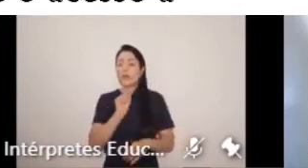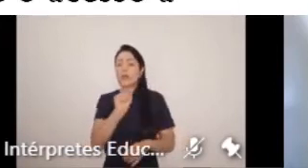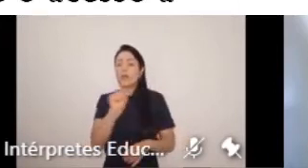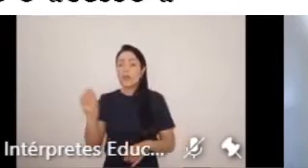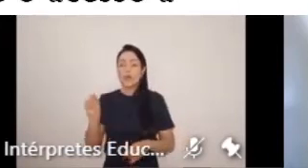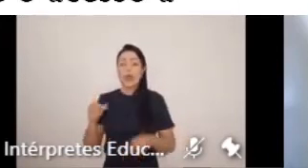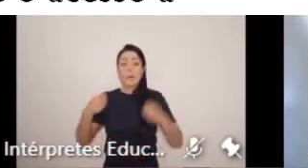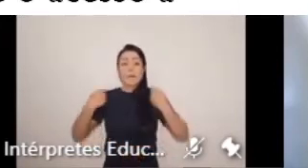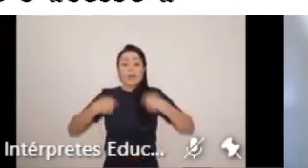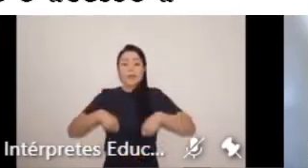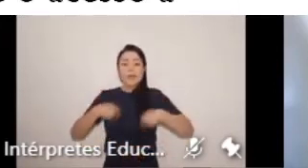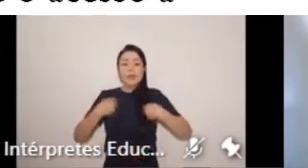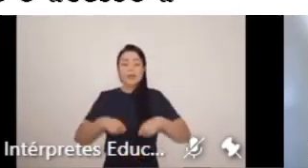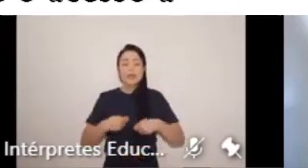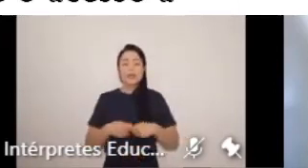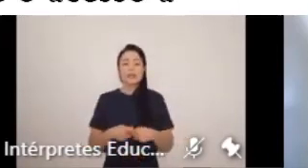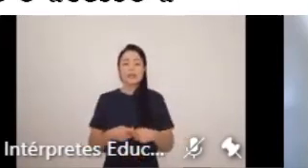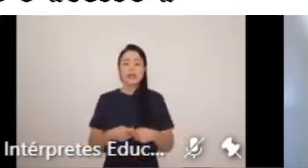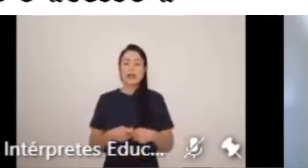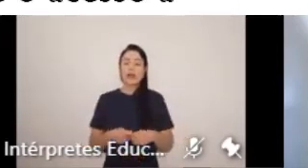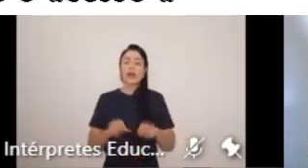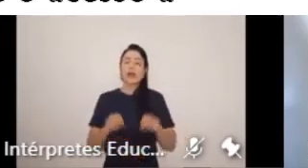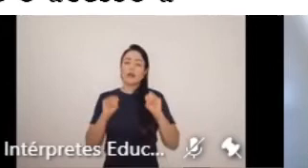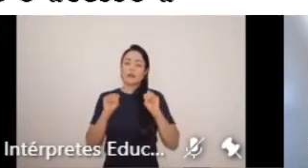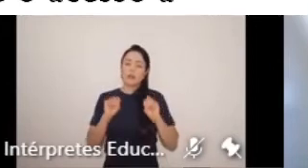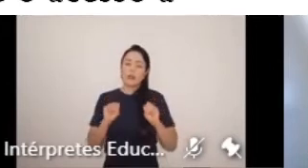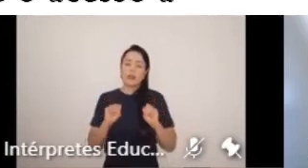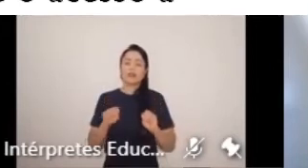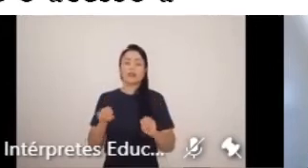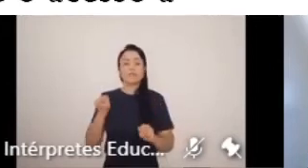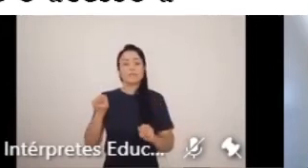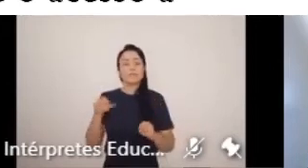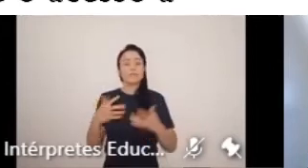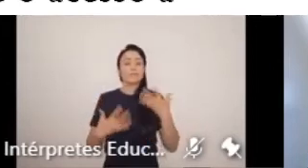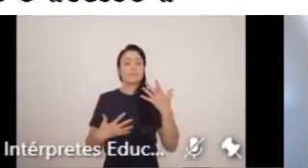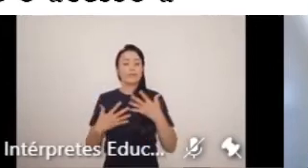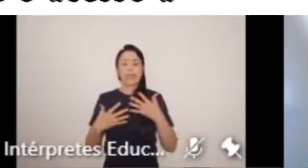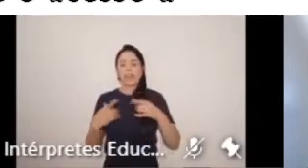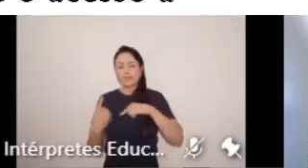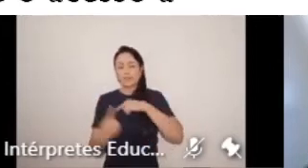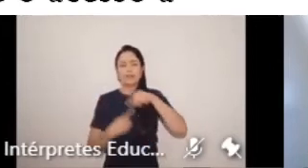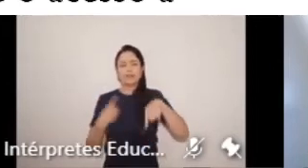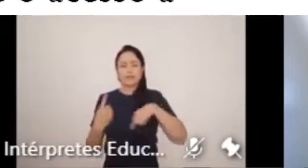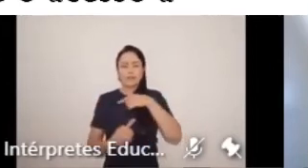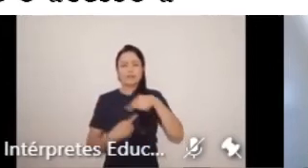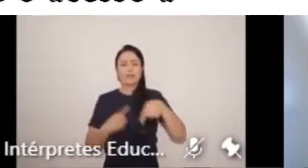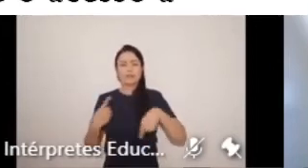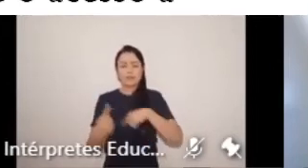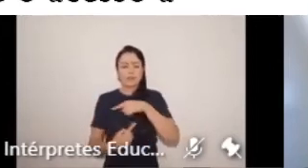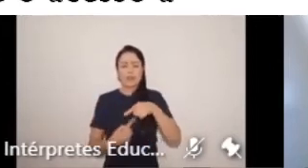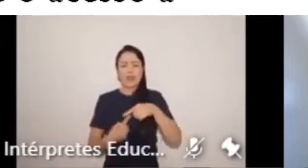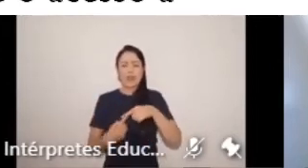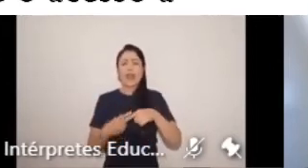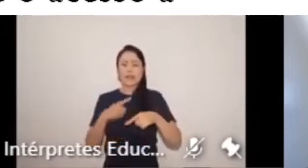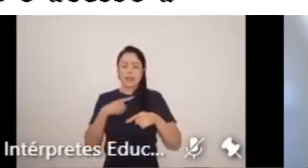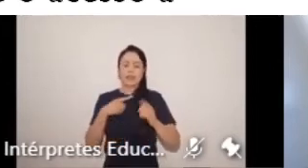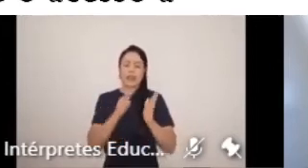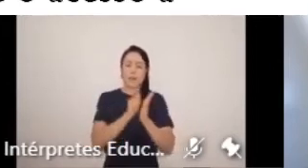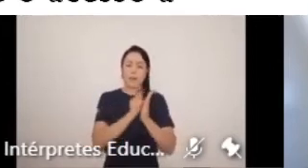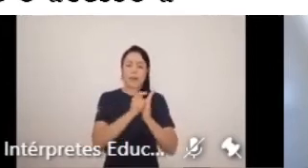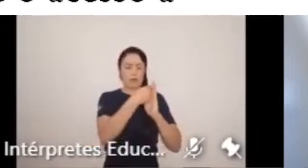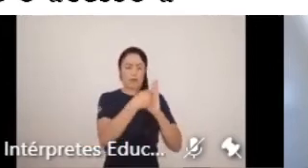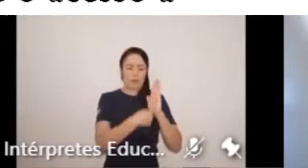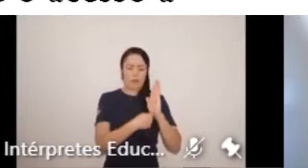acaba caindo num grande ciclo kafkaniano, porque ele tem uma receita que